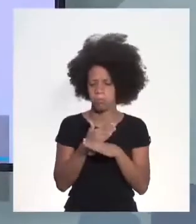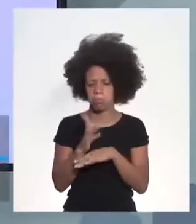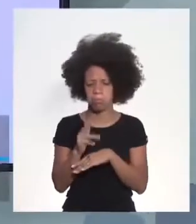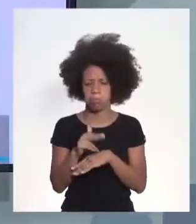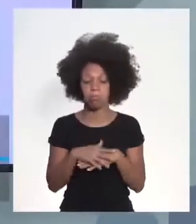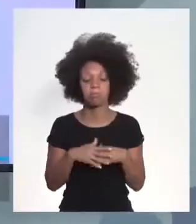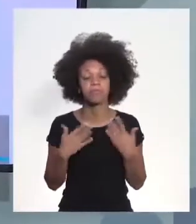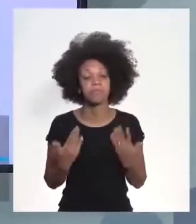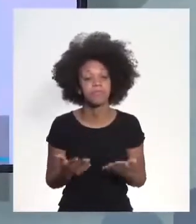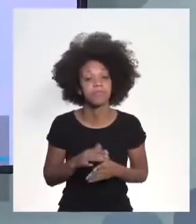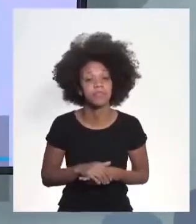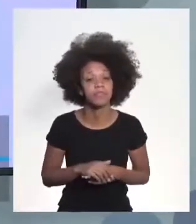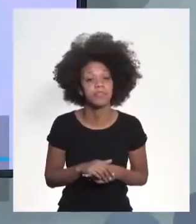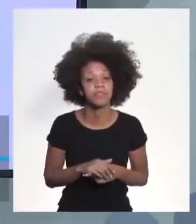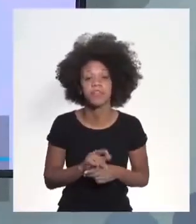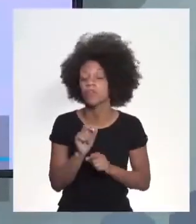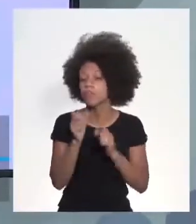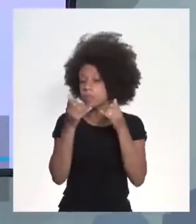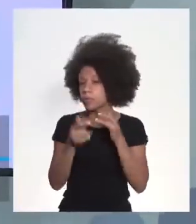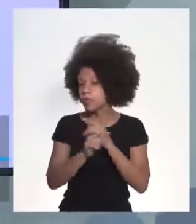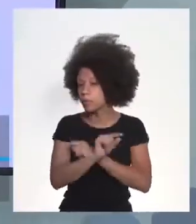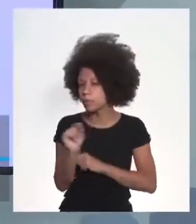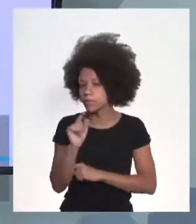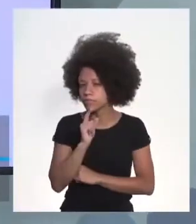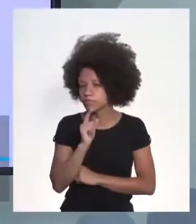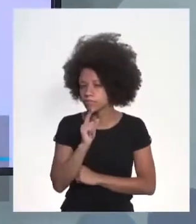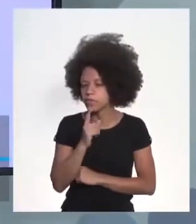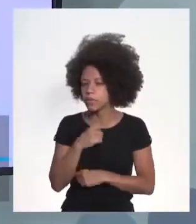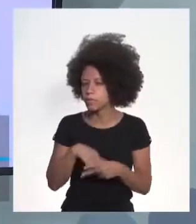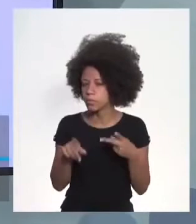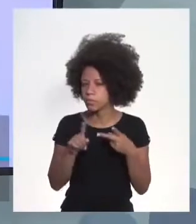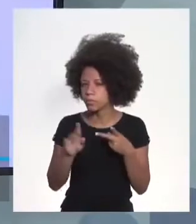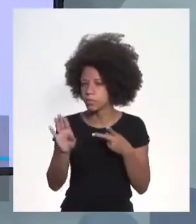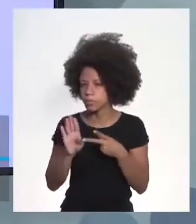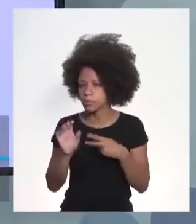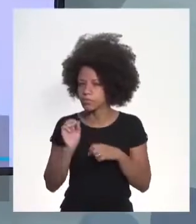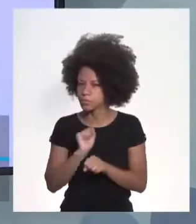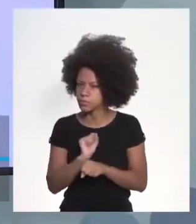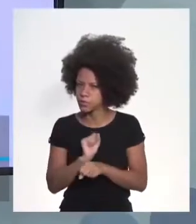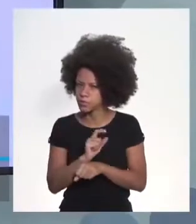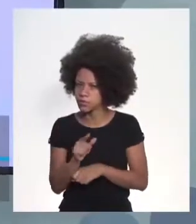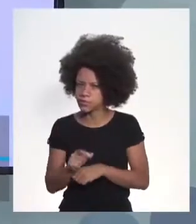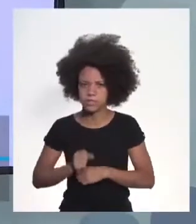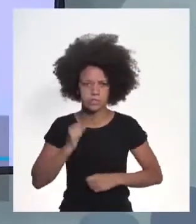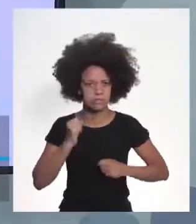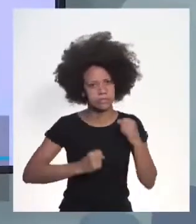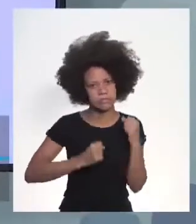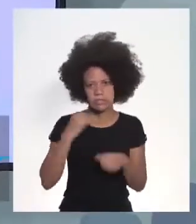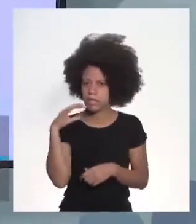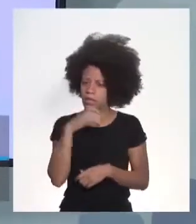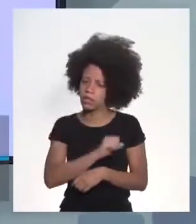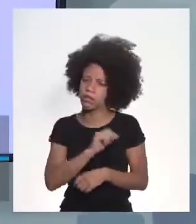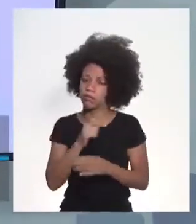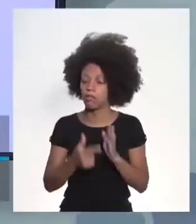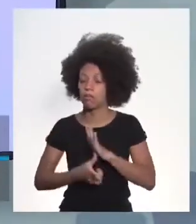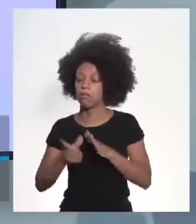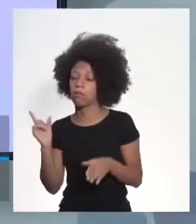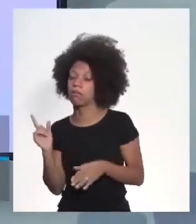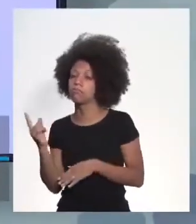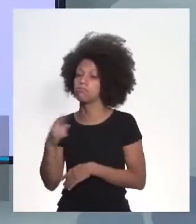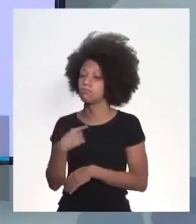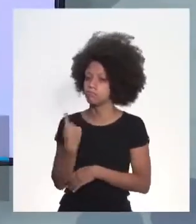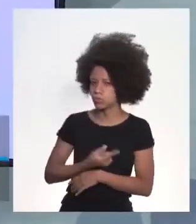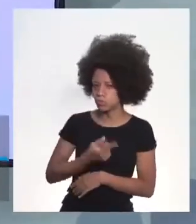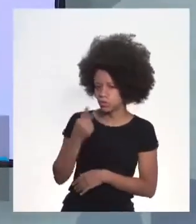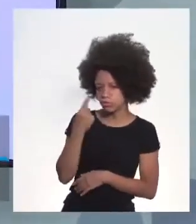E aí gente eu vou poupar vocês o seguinte o filme tem ver aí né Espero que você não tenha corrido na frente para fazer o exercício antes de